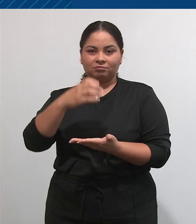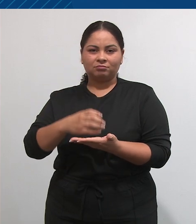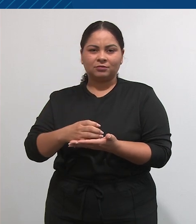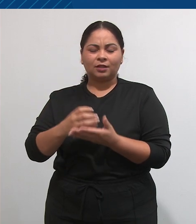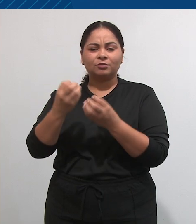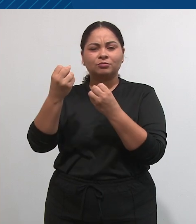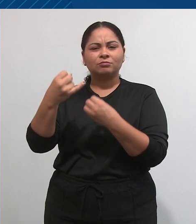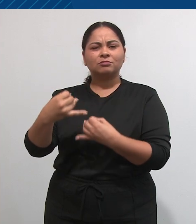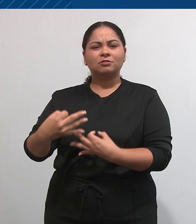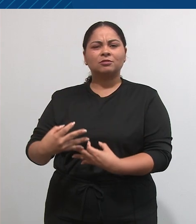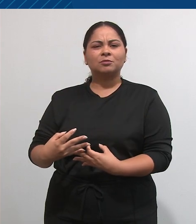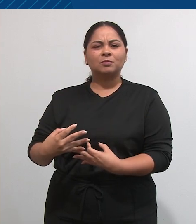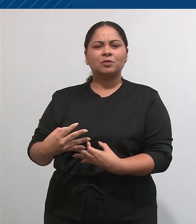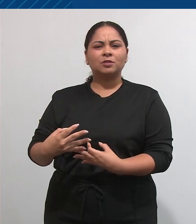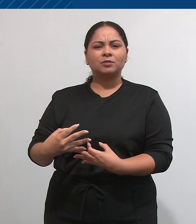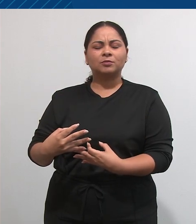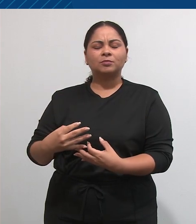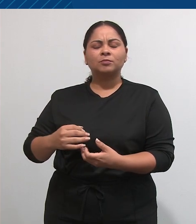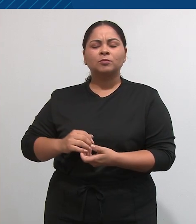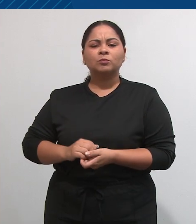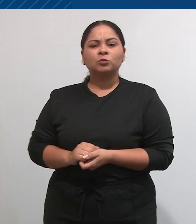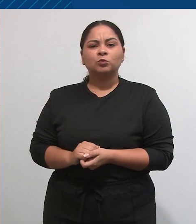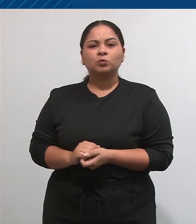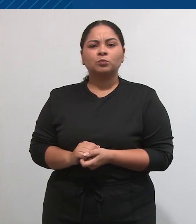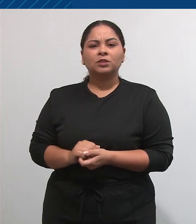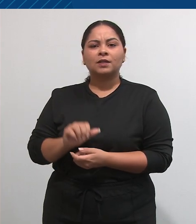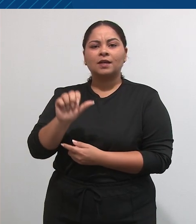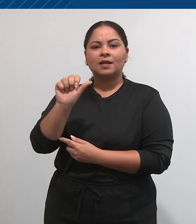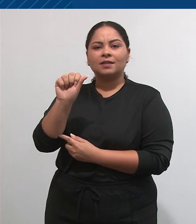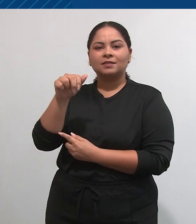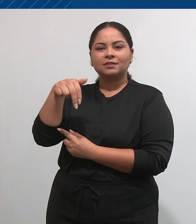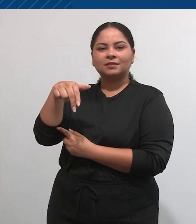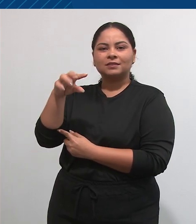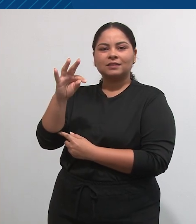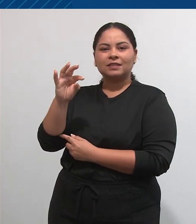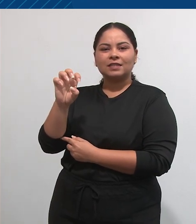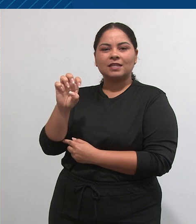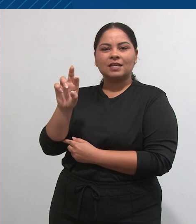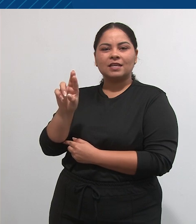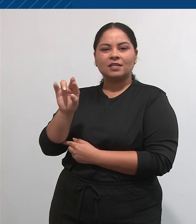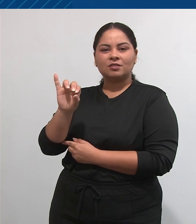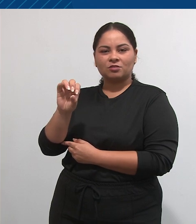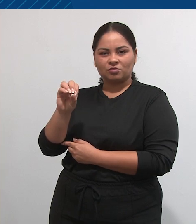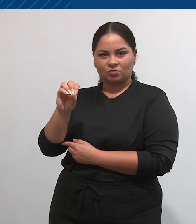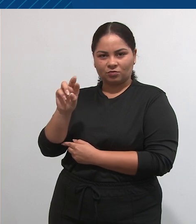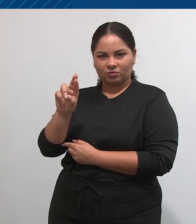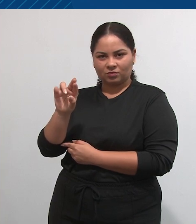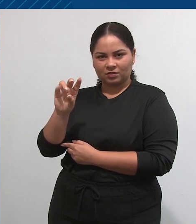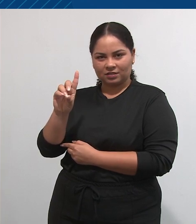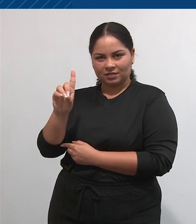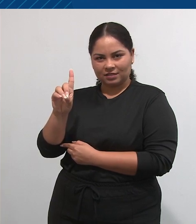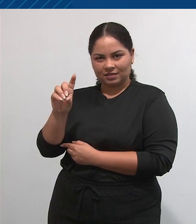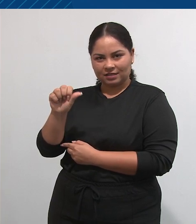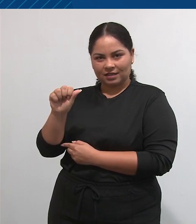sobre anterioridade, né? O que seria essa anterioridade? É um conceito, é um